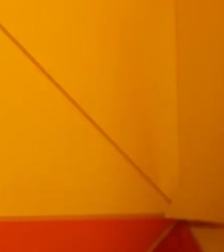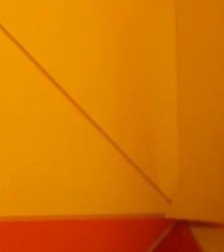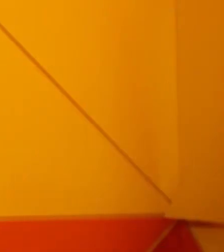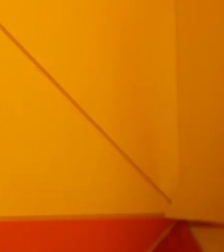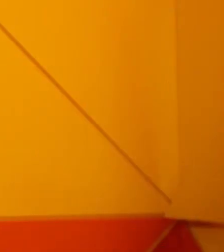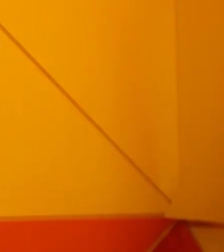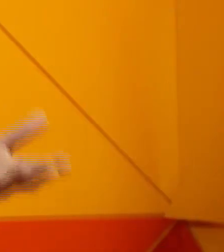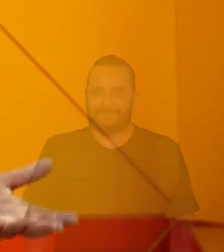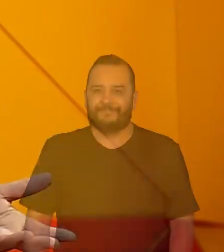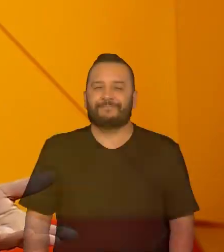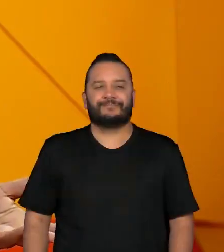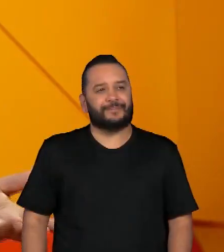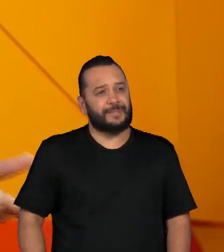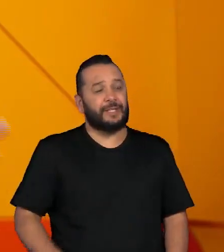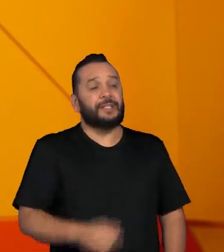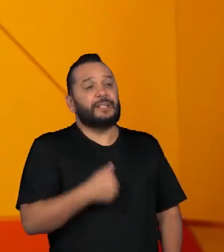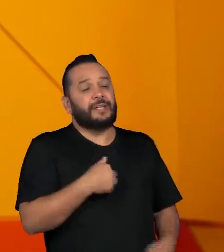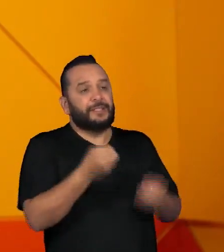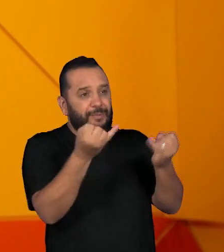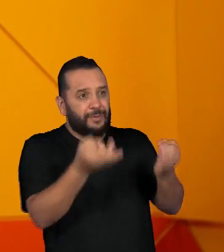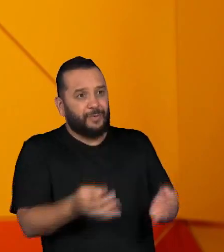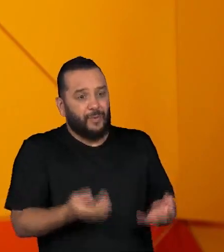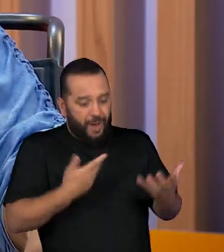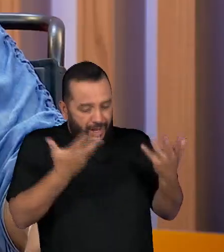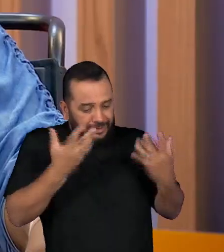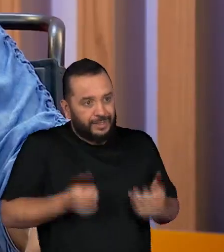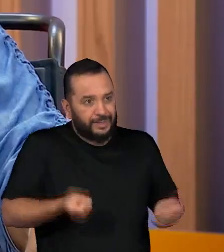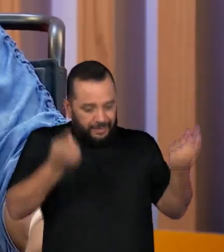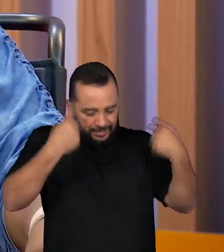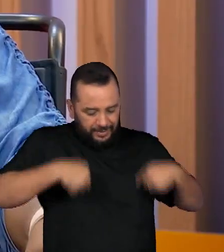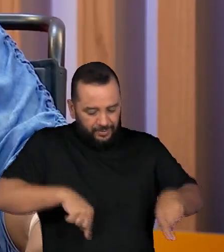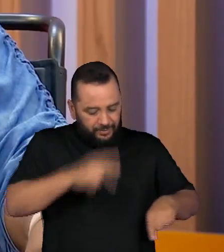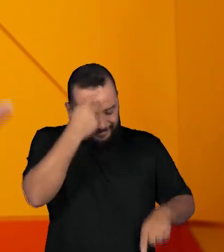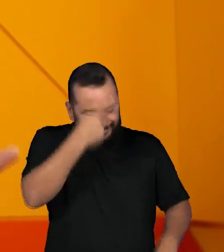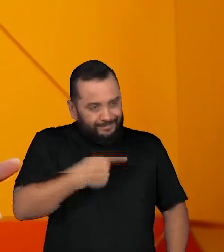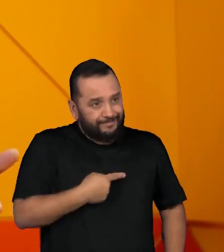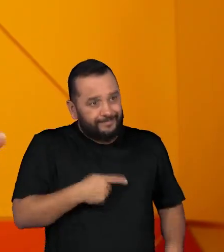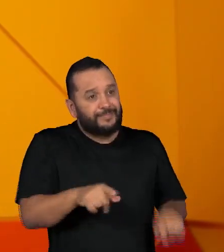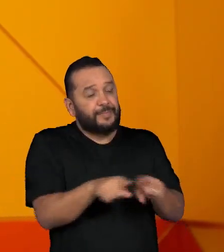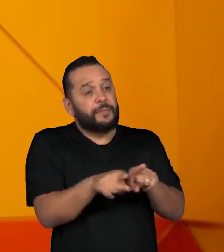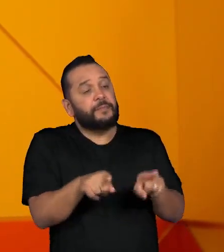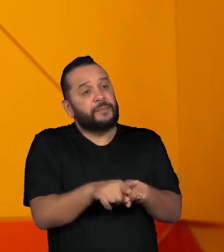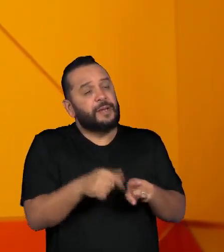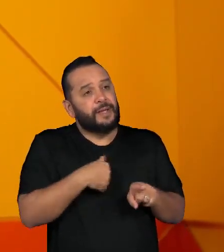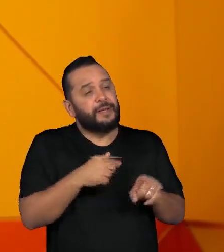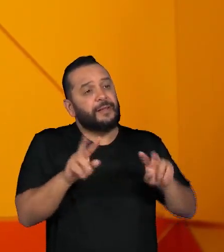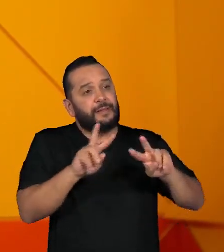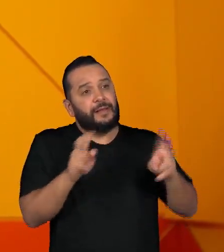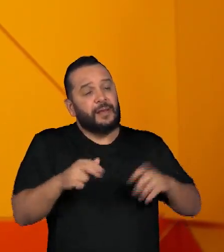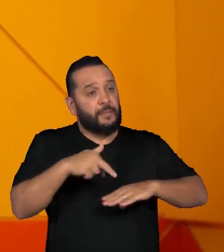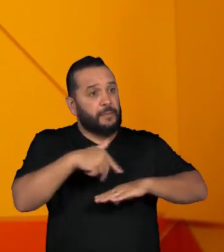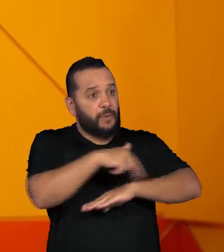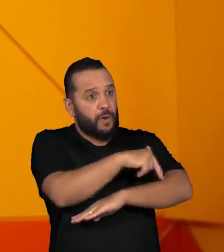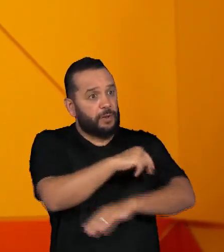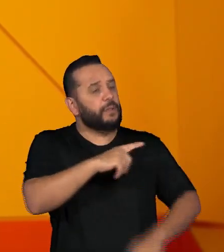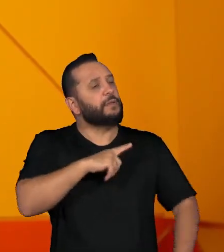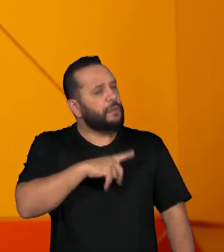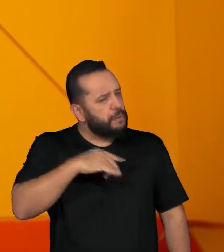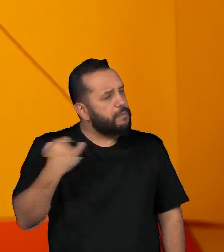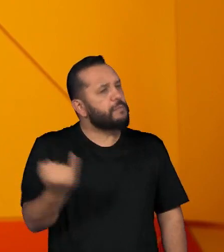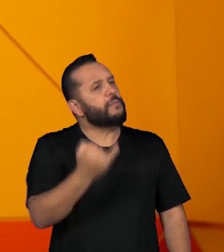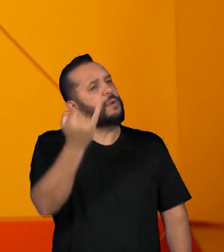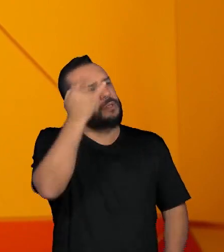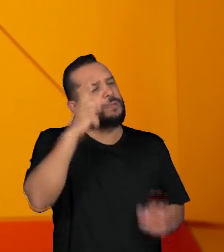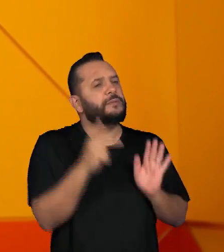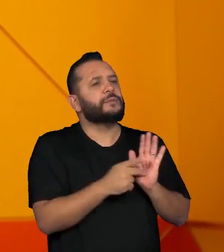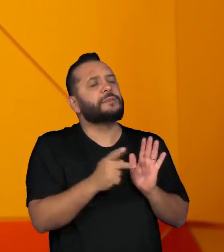Mariana, a gente falou de autoaceitação ali no bloco anterior, agora com a questão da moda, tem uma importância muito